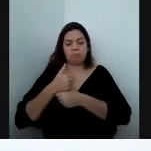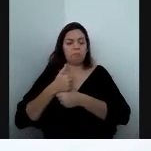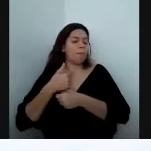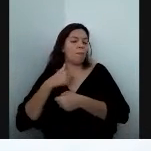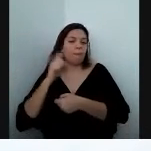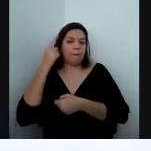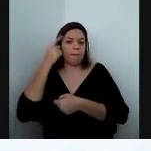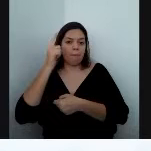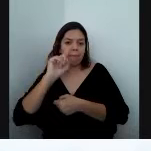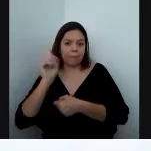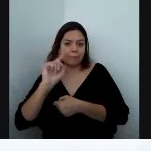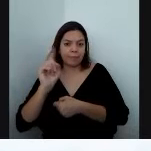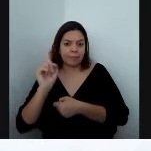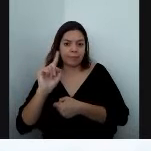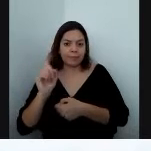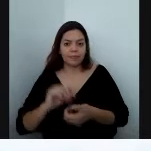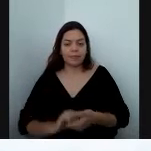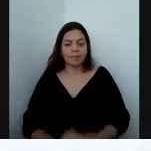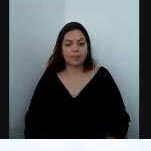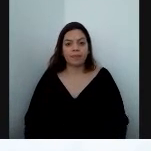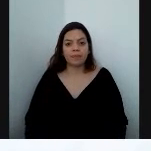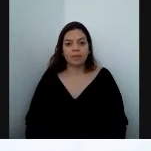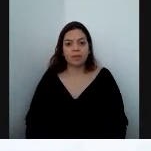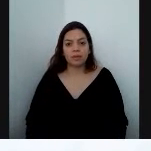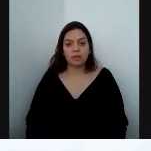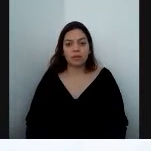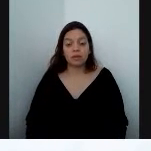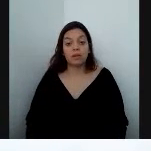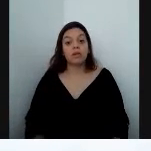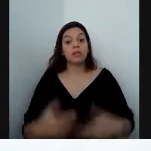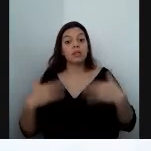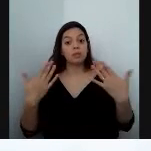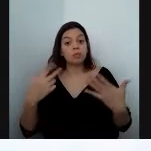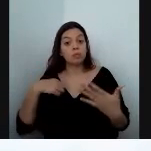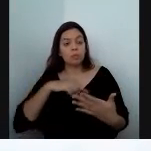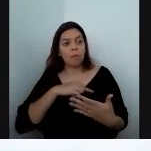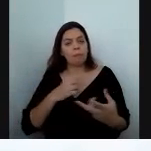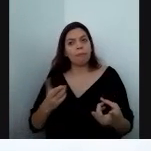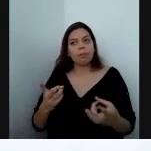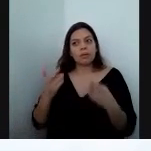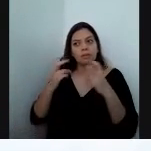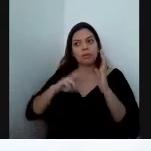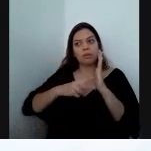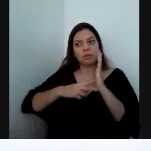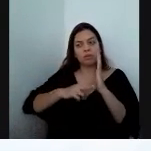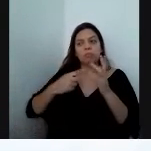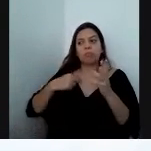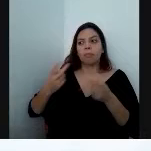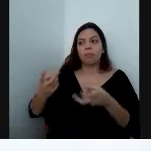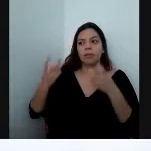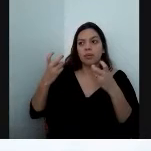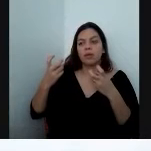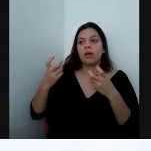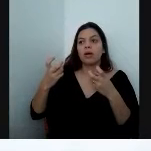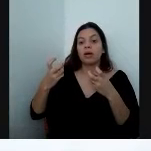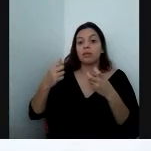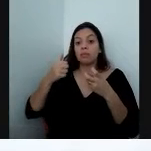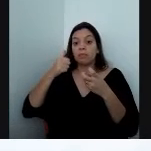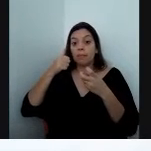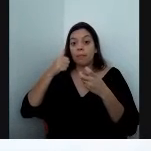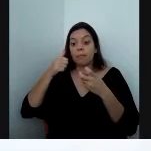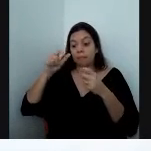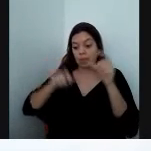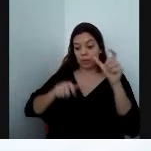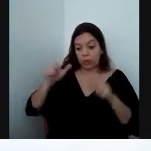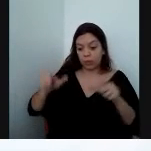as empresas estavam se aproveitando, porque quando o trabalhador estava na sua casa, ele estava gastando a sua luz,